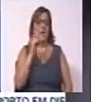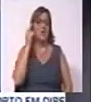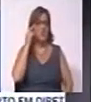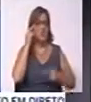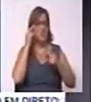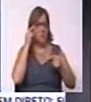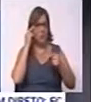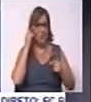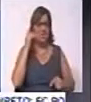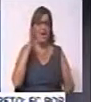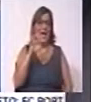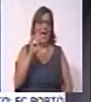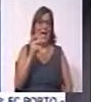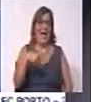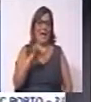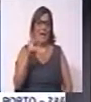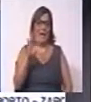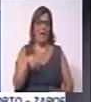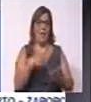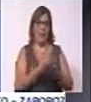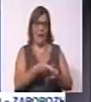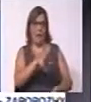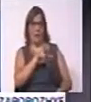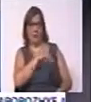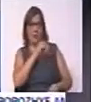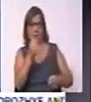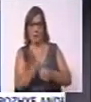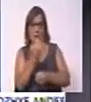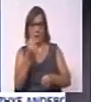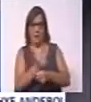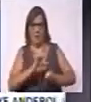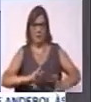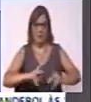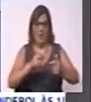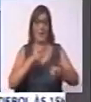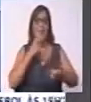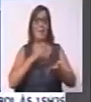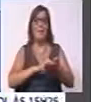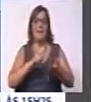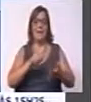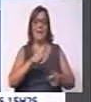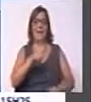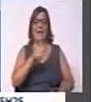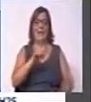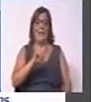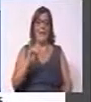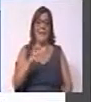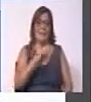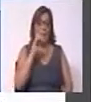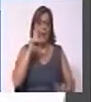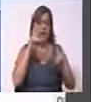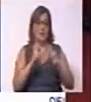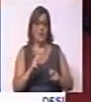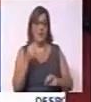alcino aos 3 eles a distinção pelo trabalho desenvolvido nas baterias ao lítio a investigação arrancou